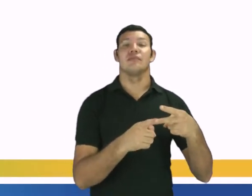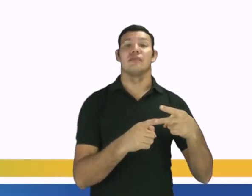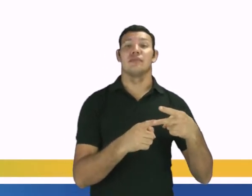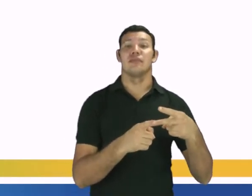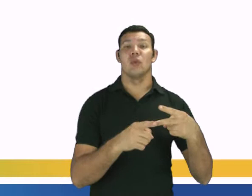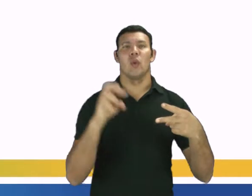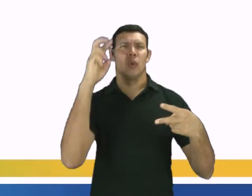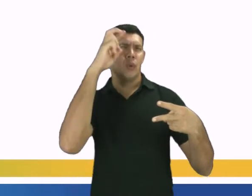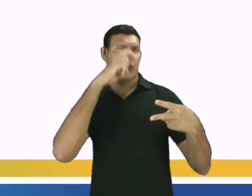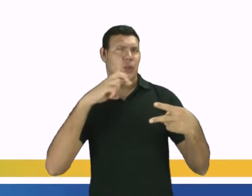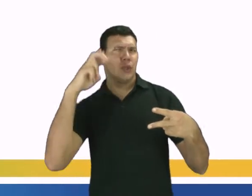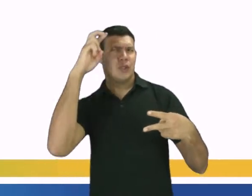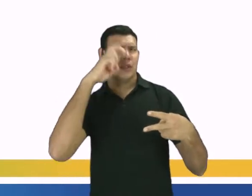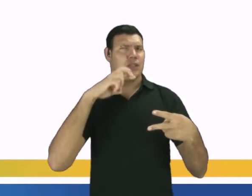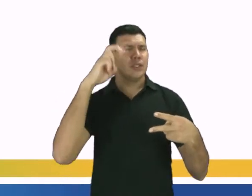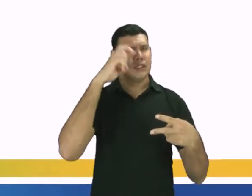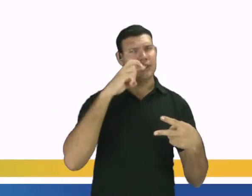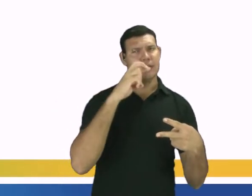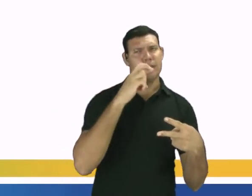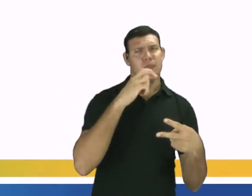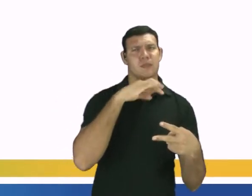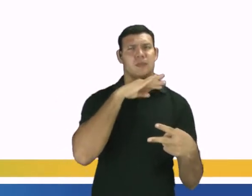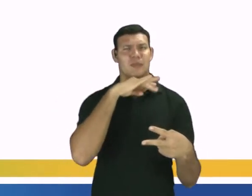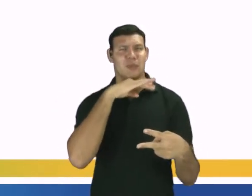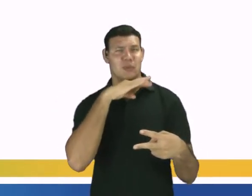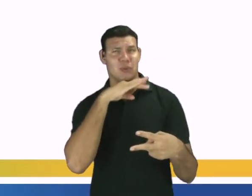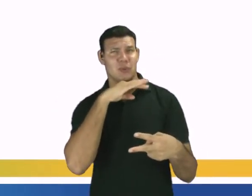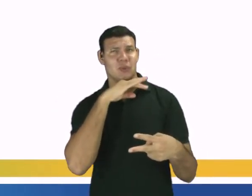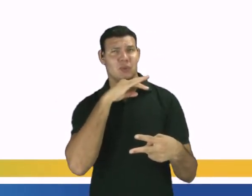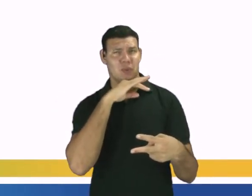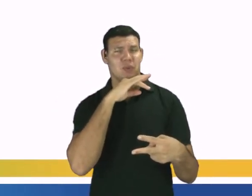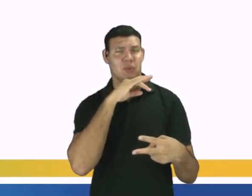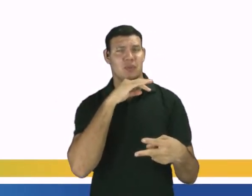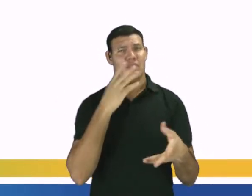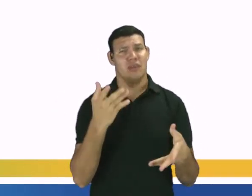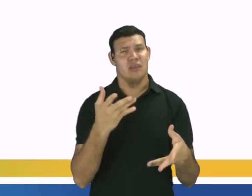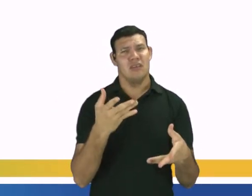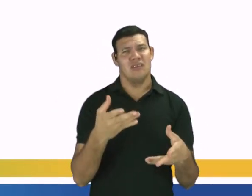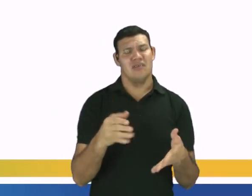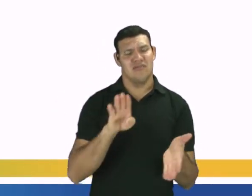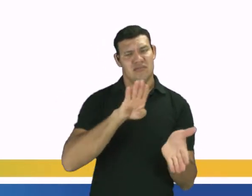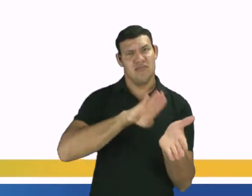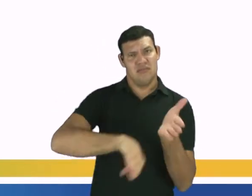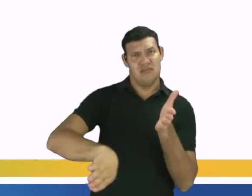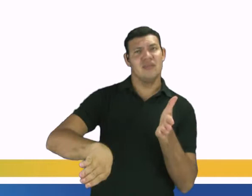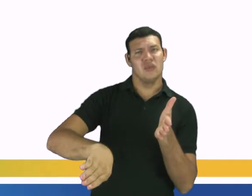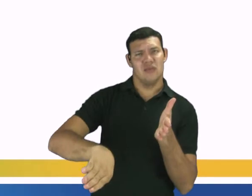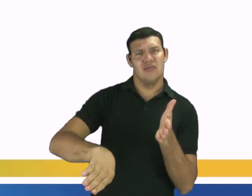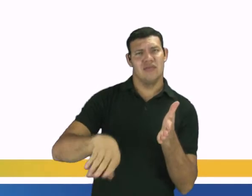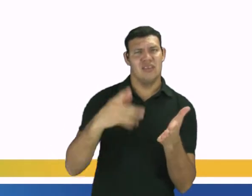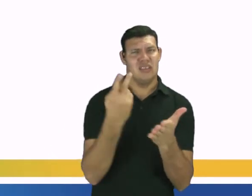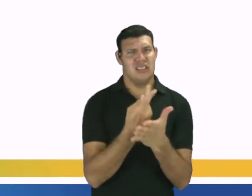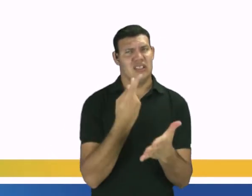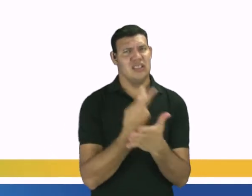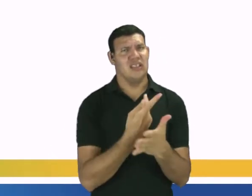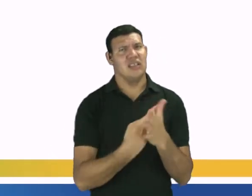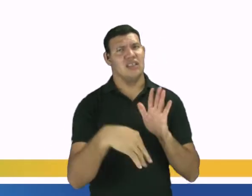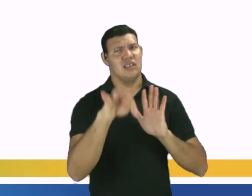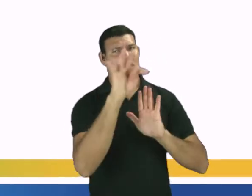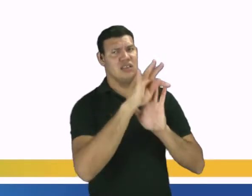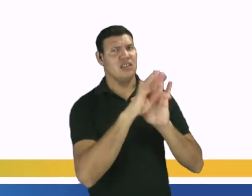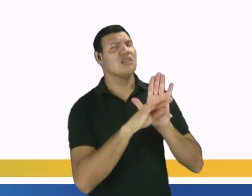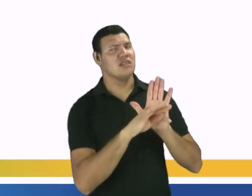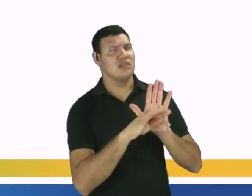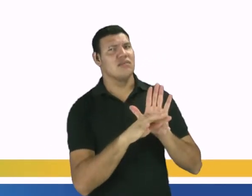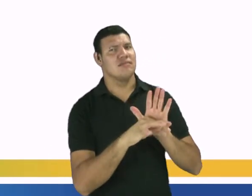o que está mal ou fora del orden. Como assim, professor? O texto ele vai ter alguns erros. E eu quero ver se você já é